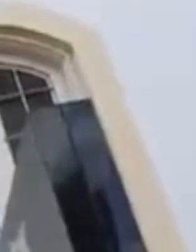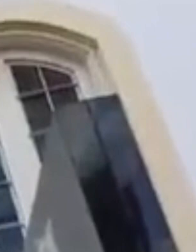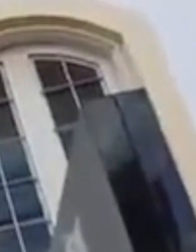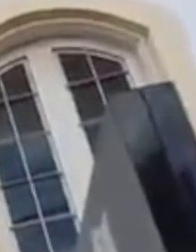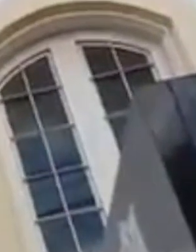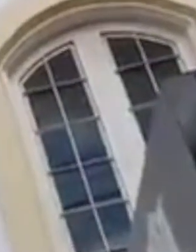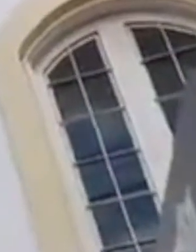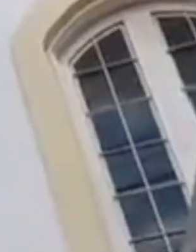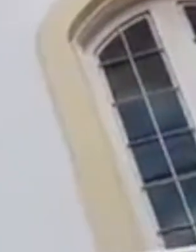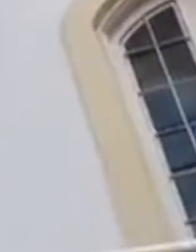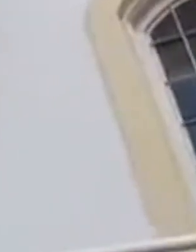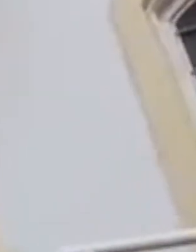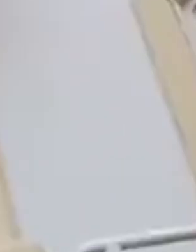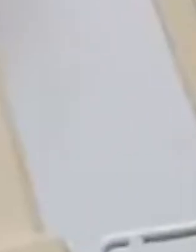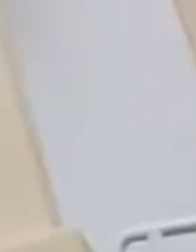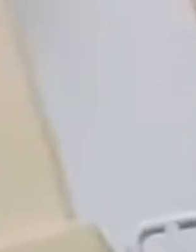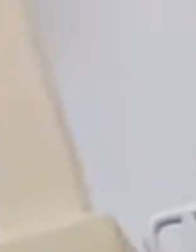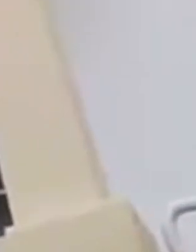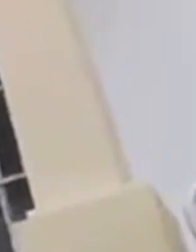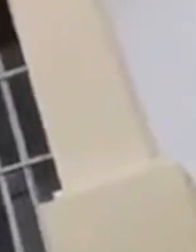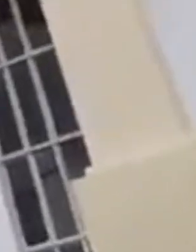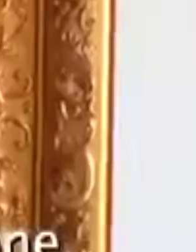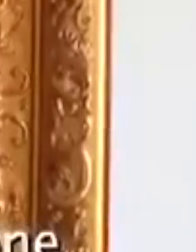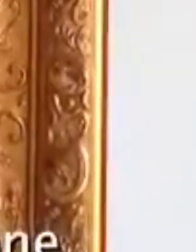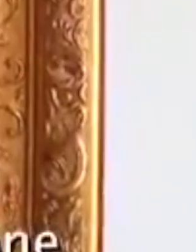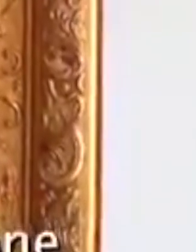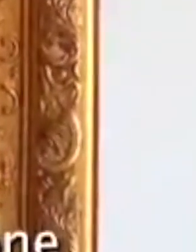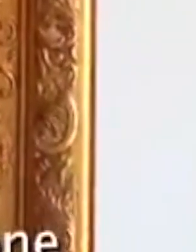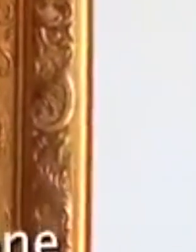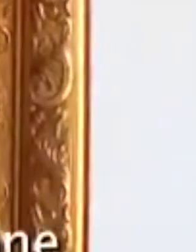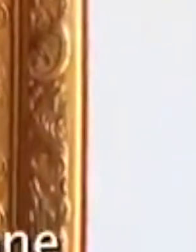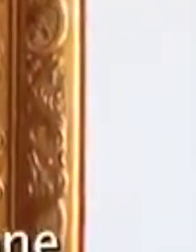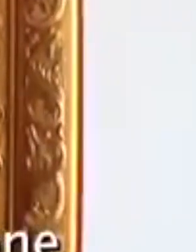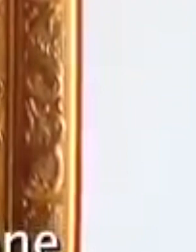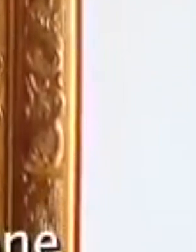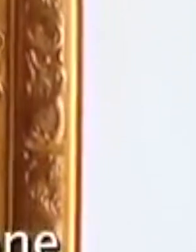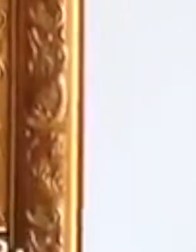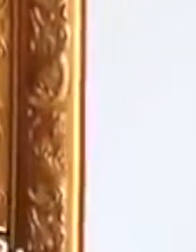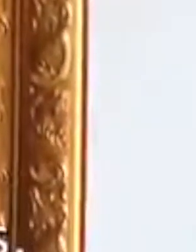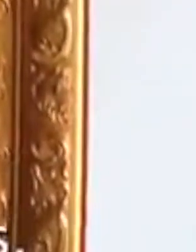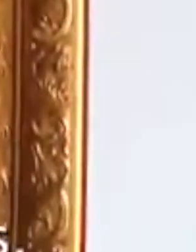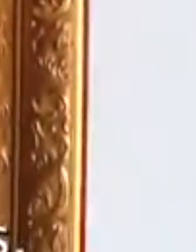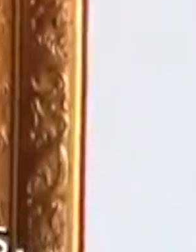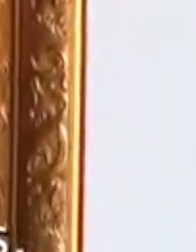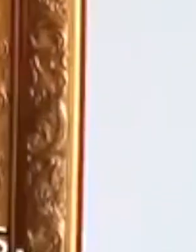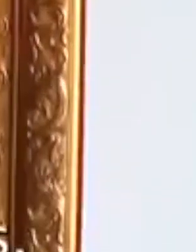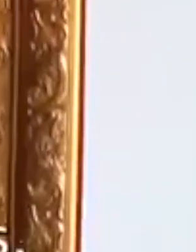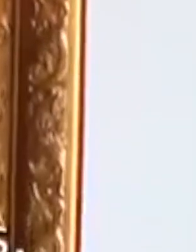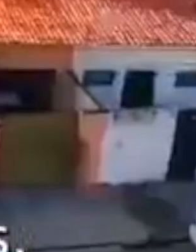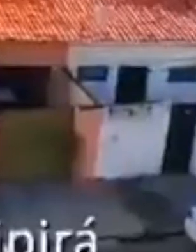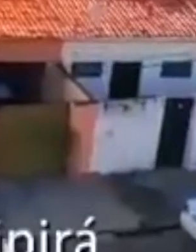Nossa história de hoje começa em 1971, quando o padre Pedro Biondã Maione e a doutora Lígia de